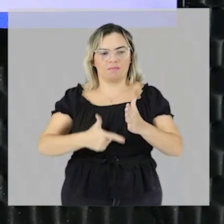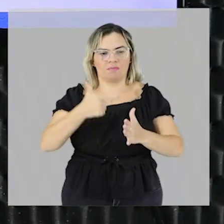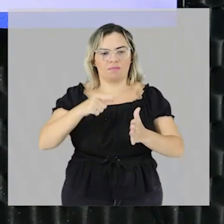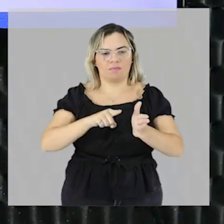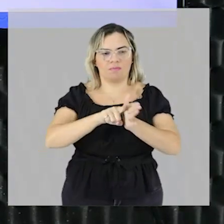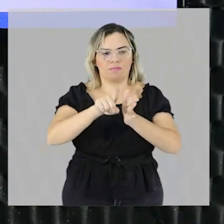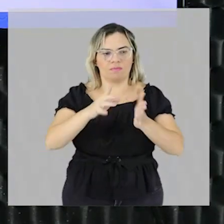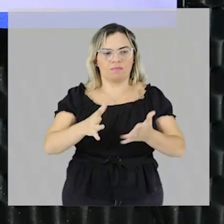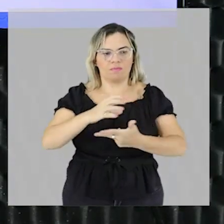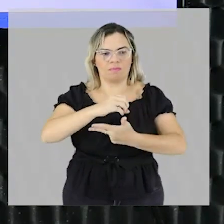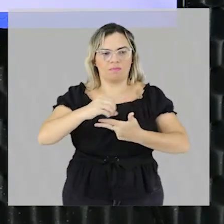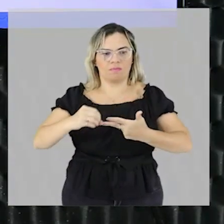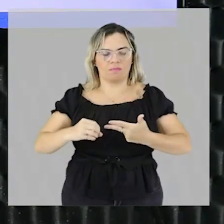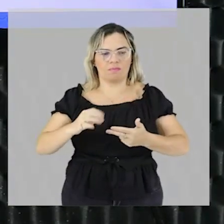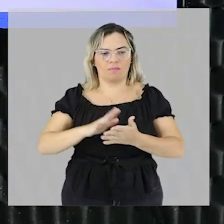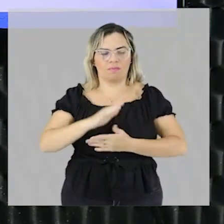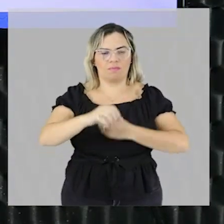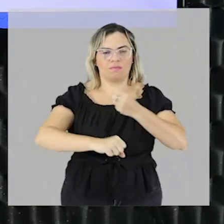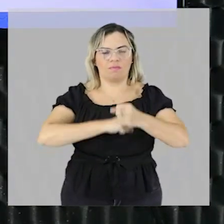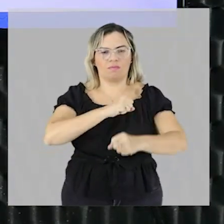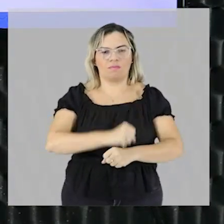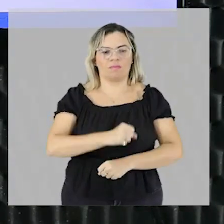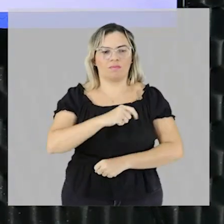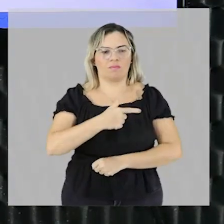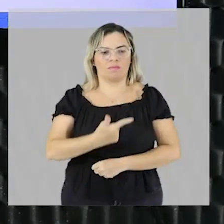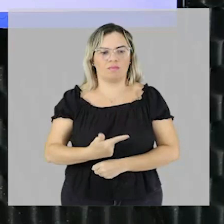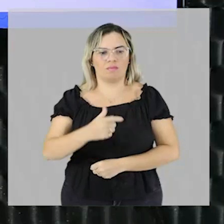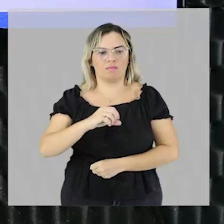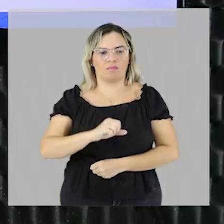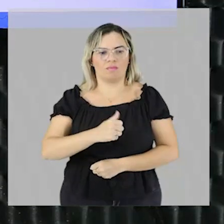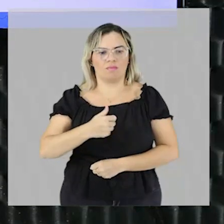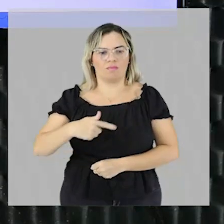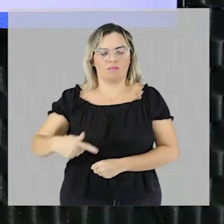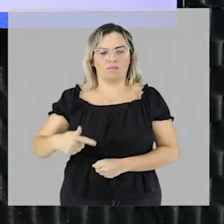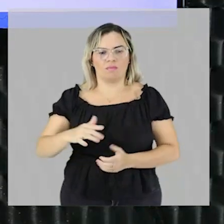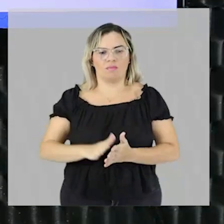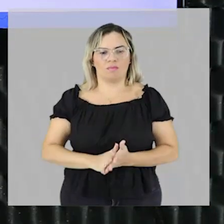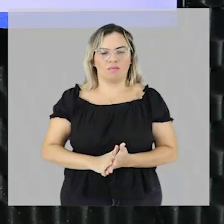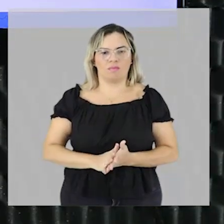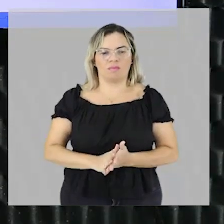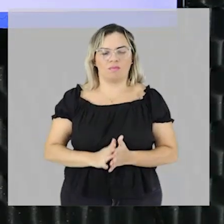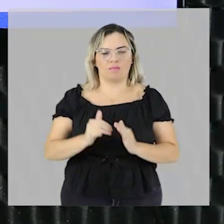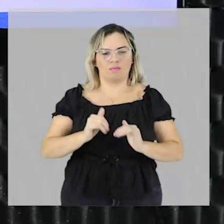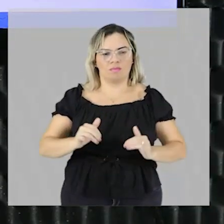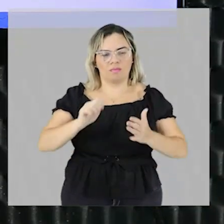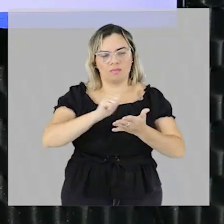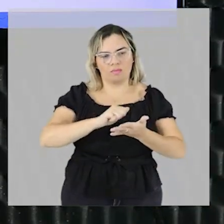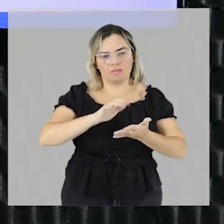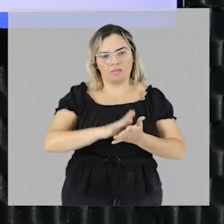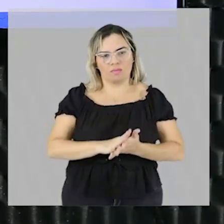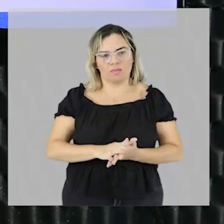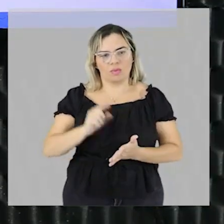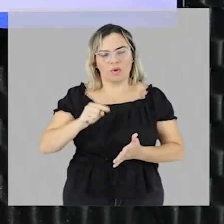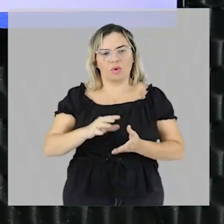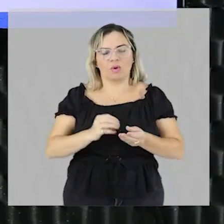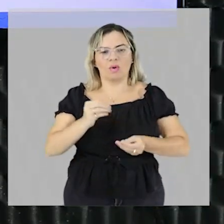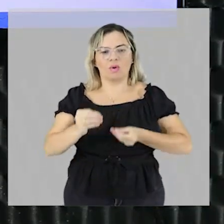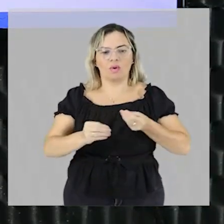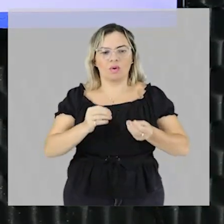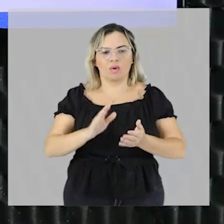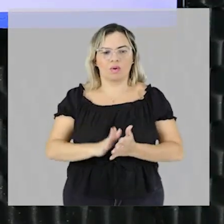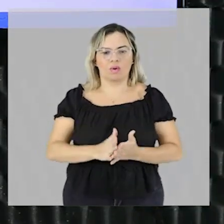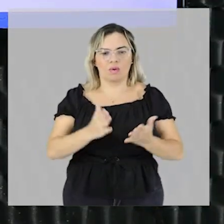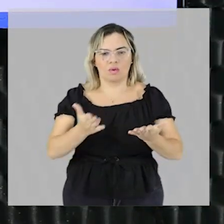questão, caiu no Enem, em 2017, e vai nos falar o seguinte: o Instituto Popular, olhe bem